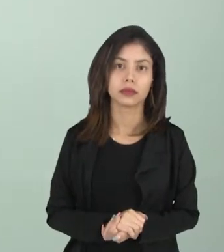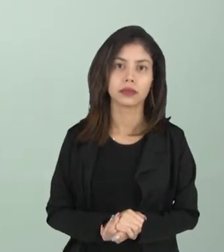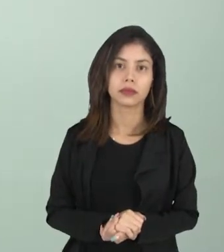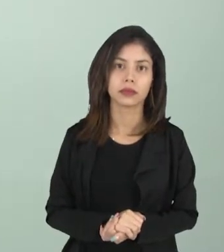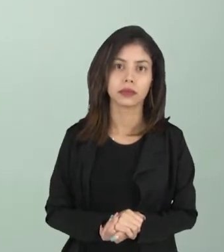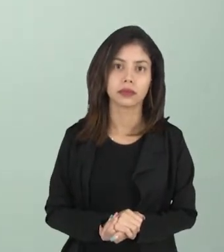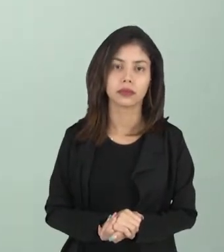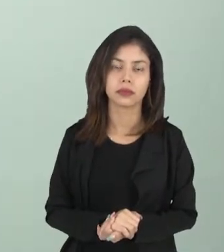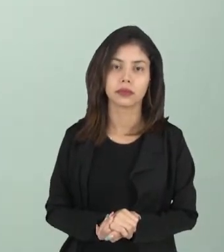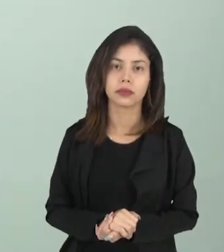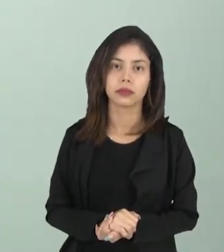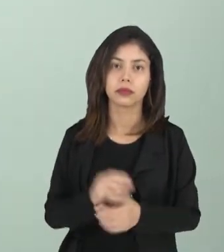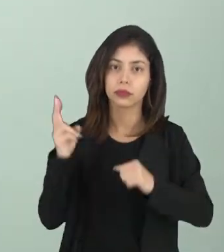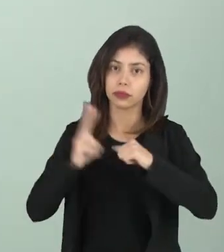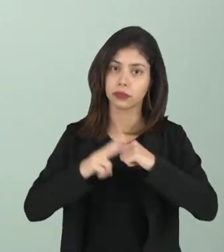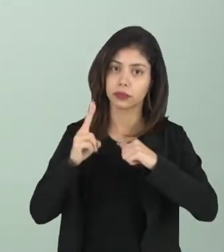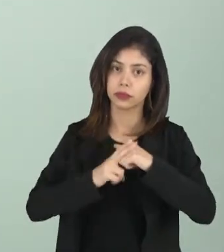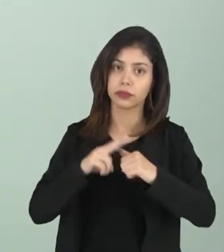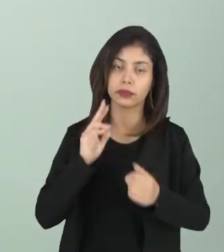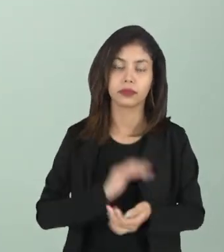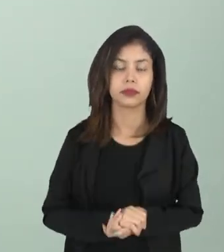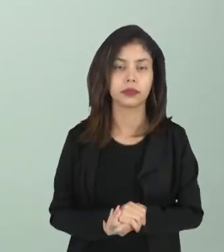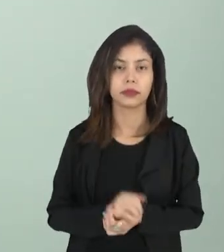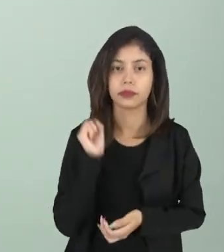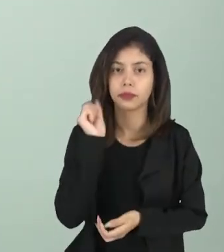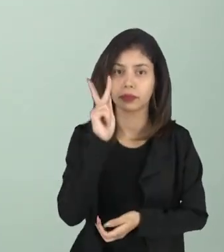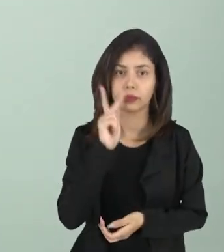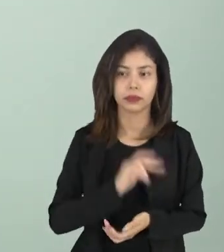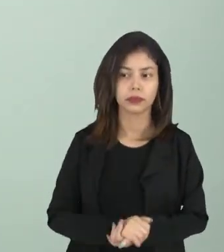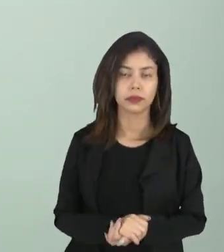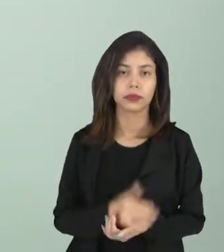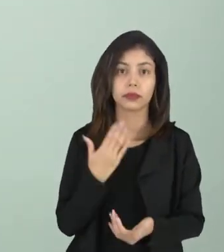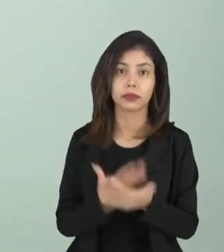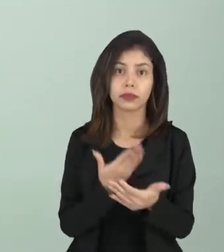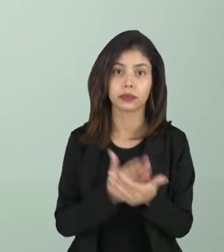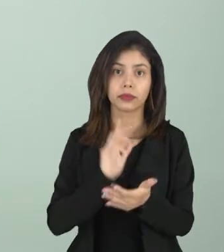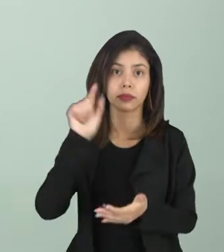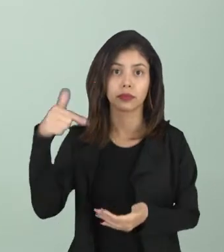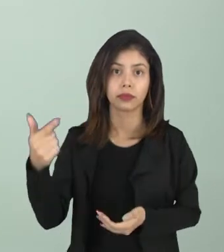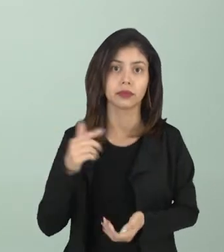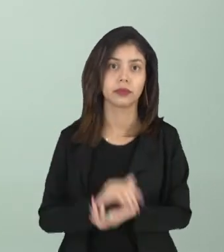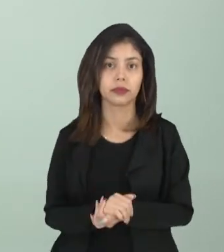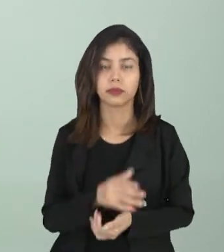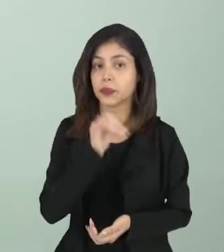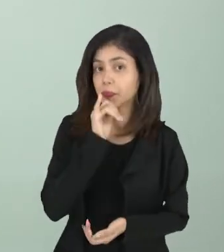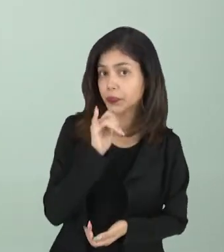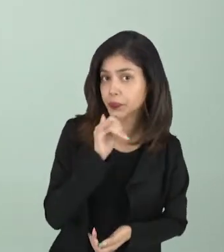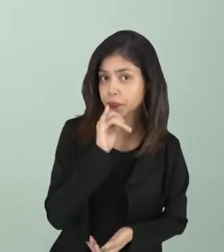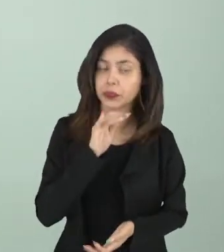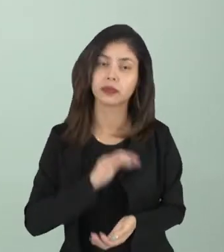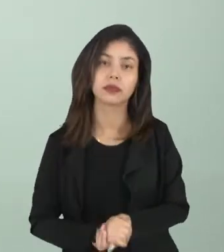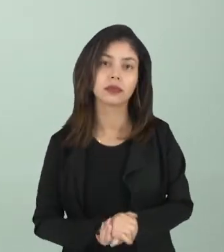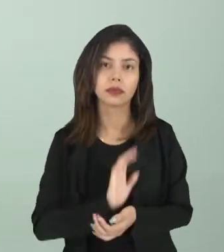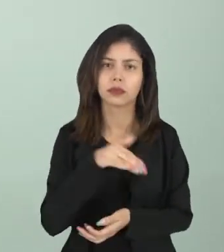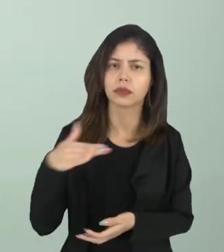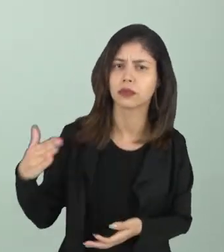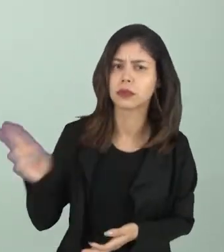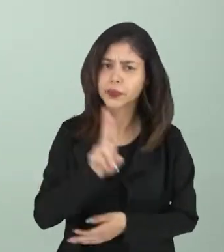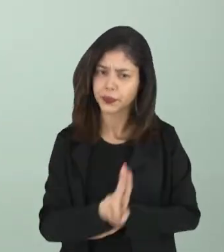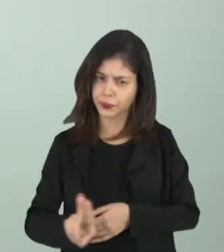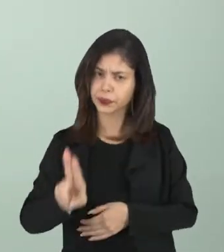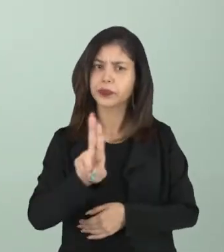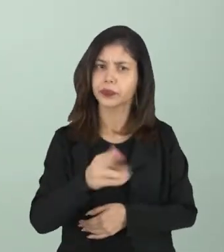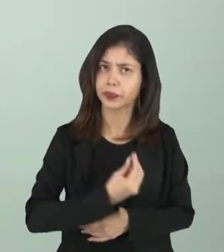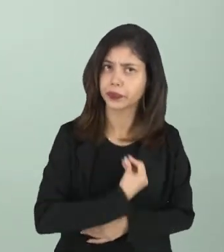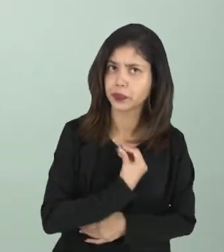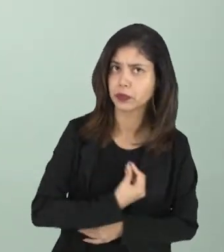past participle, o verbo have, ok? E na aula que vem nós vamos ver exemplos de quando usar